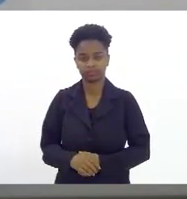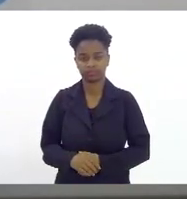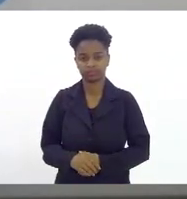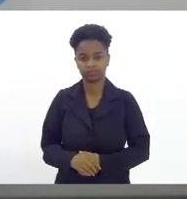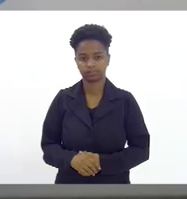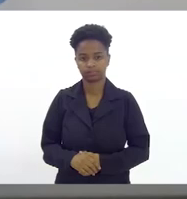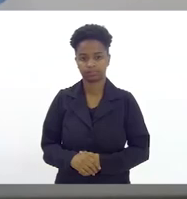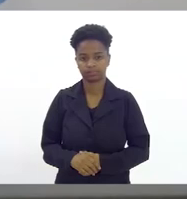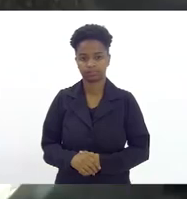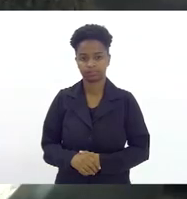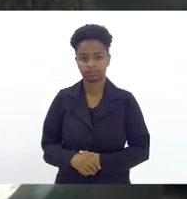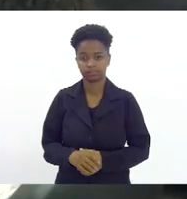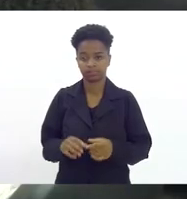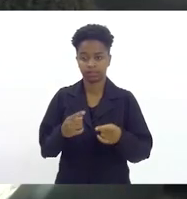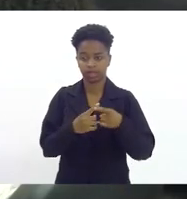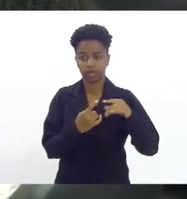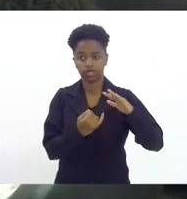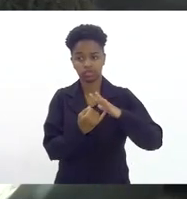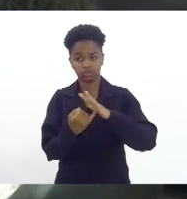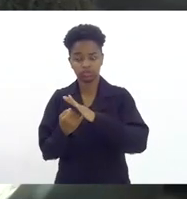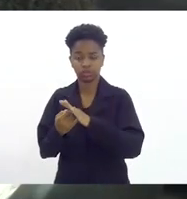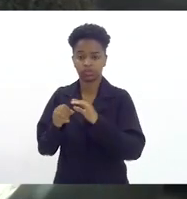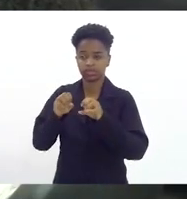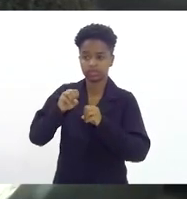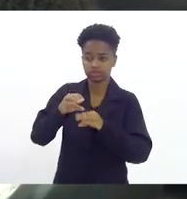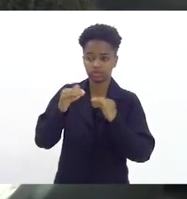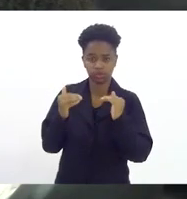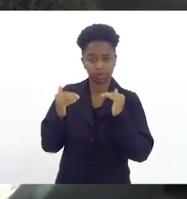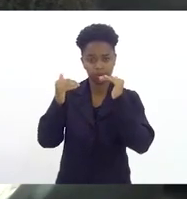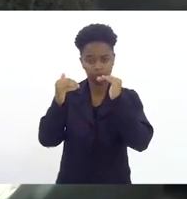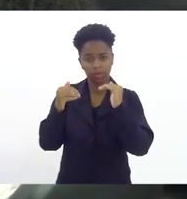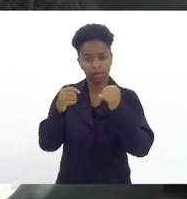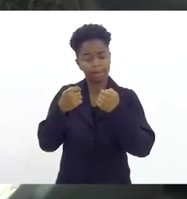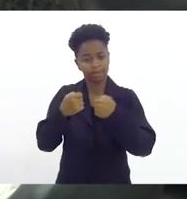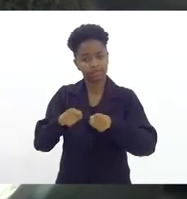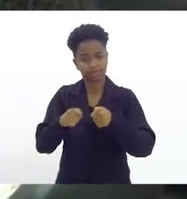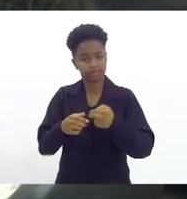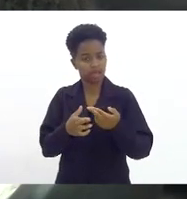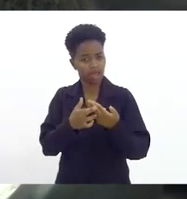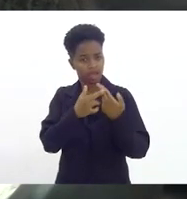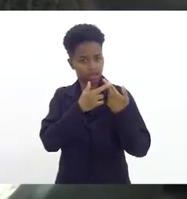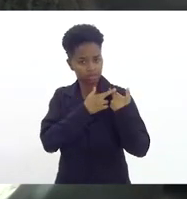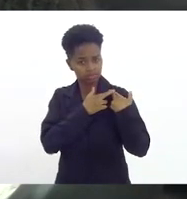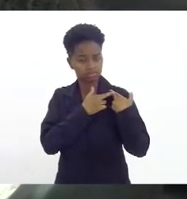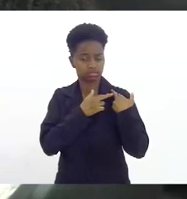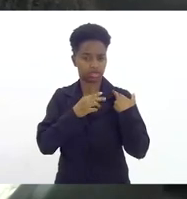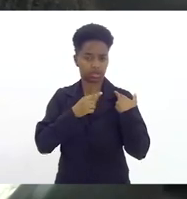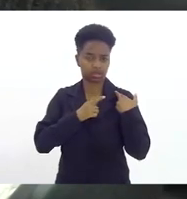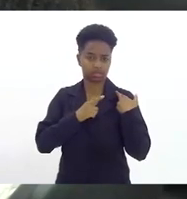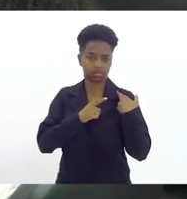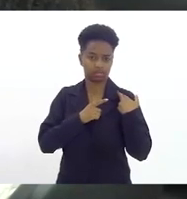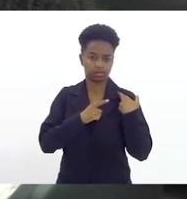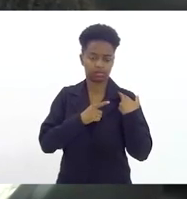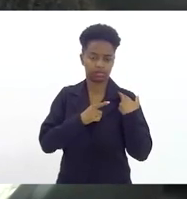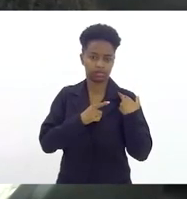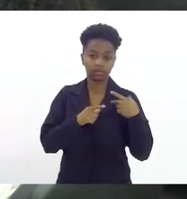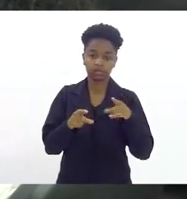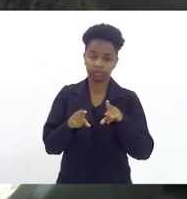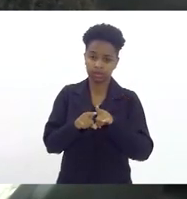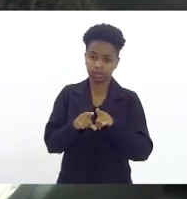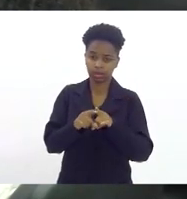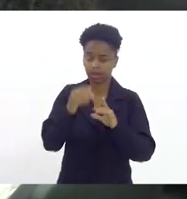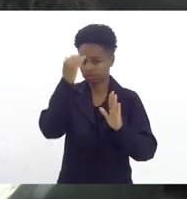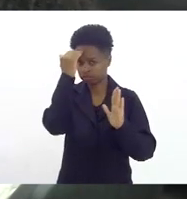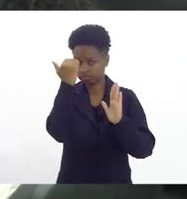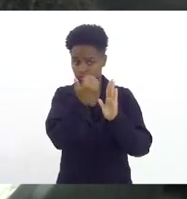As instituições de ensino superior possam ser responsabilizadas no sentido de cumprirem